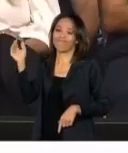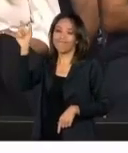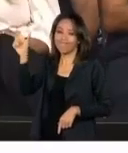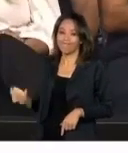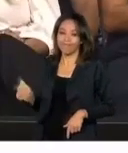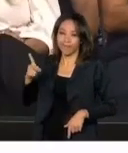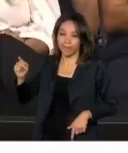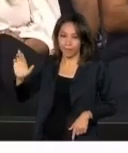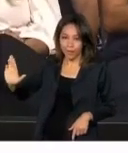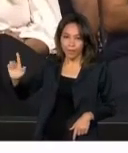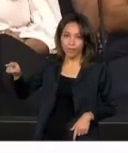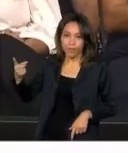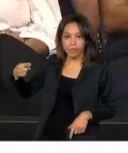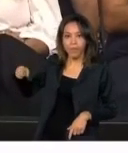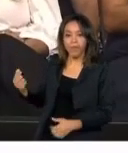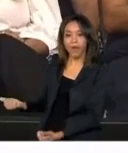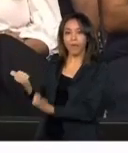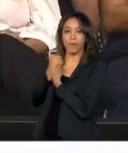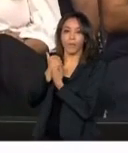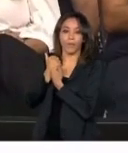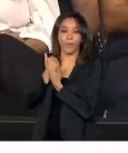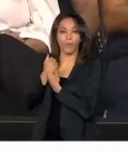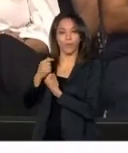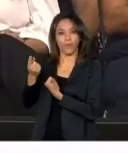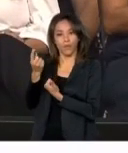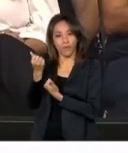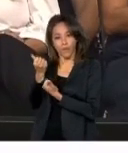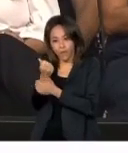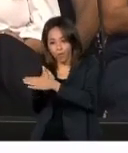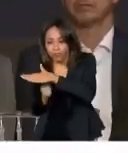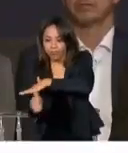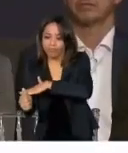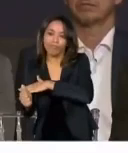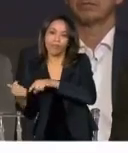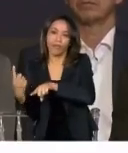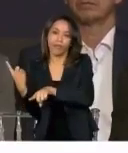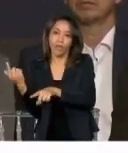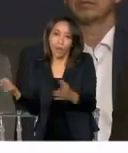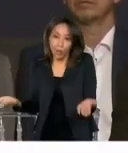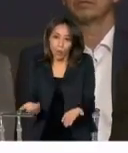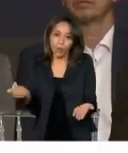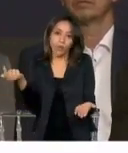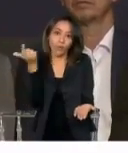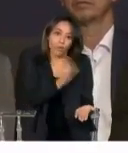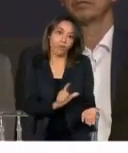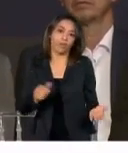dar o apoio, o financiamento para que isso pudesse estar acontecendo hoje.